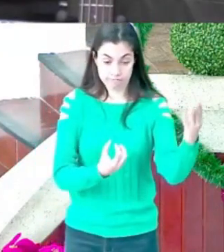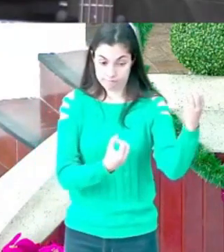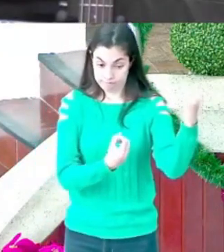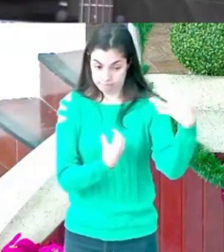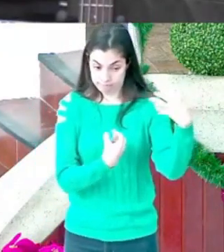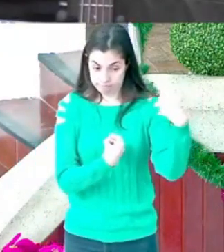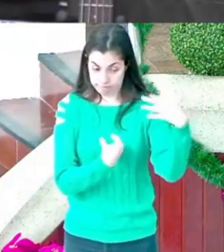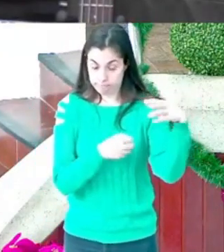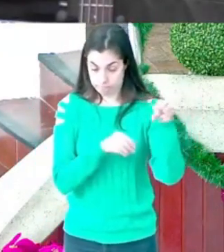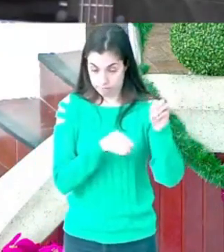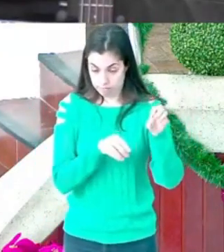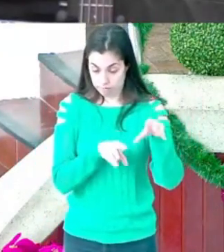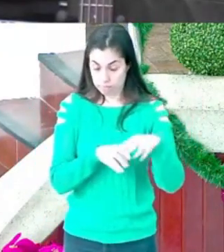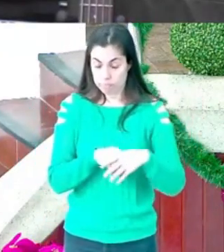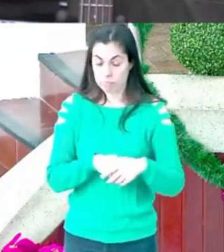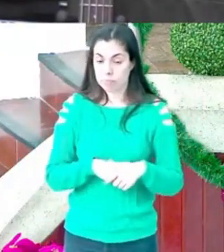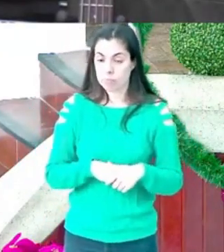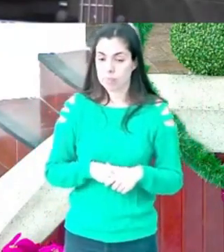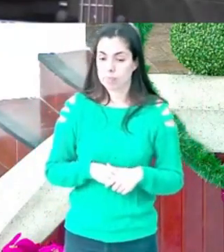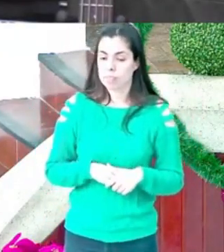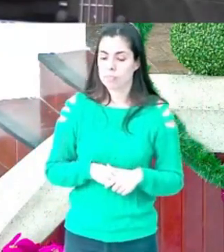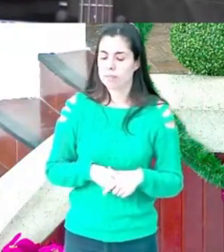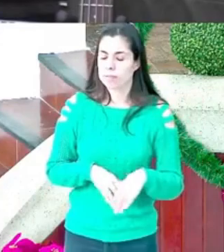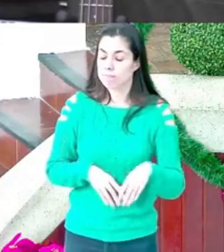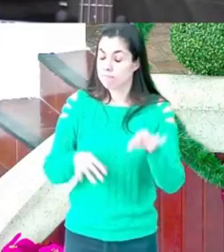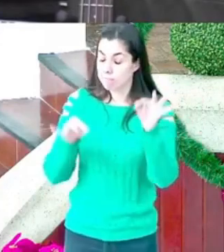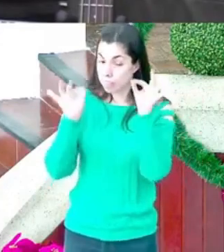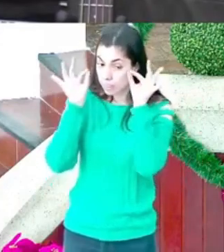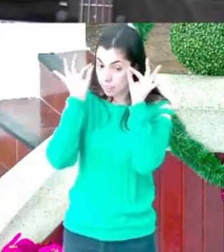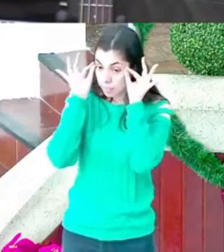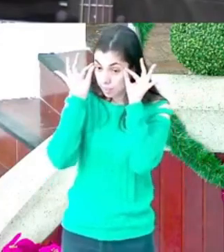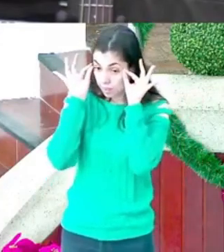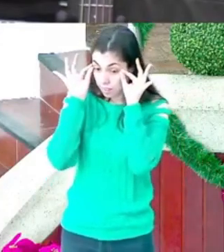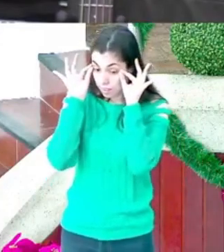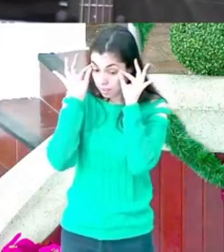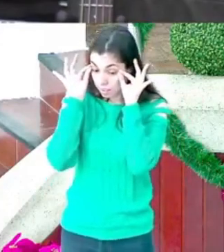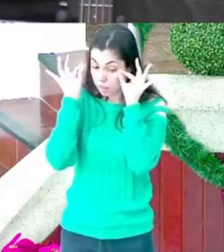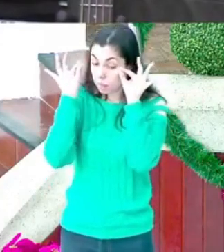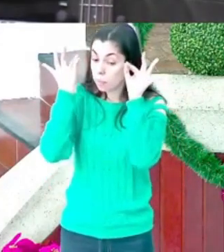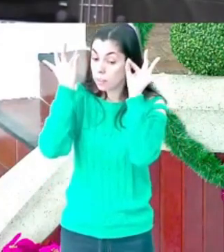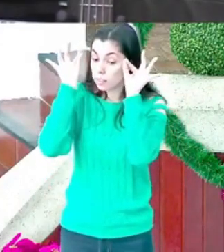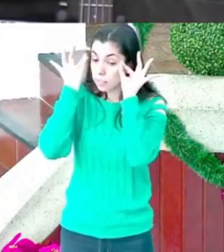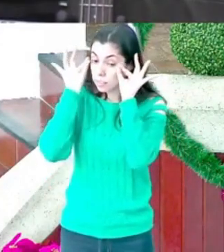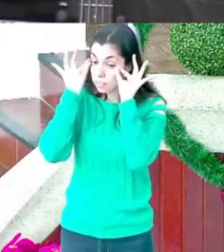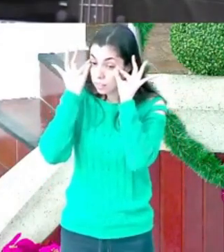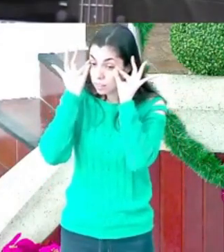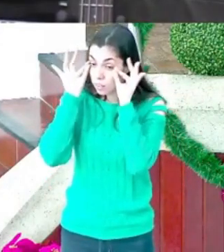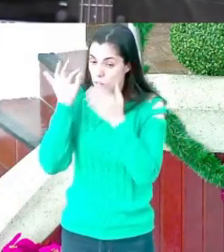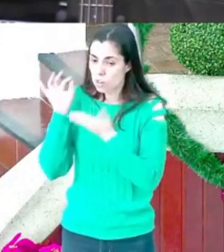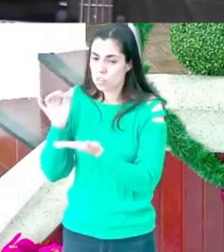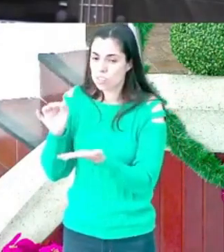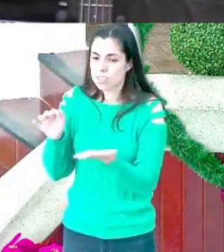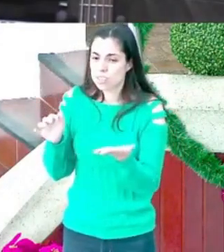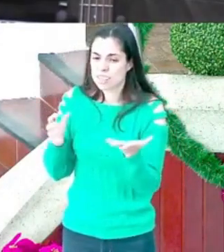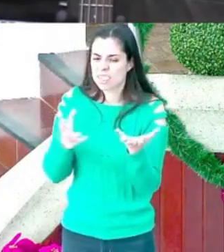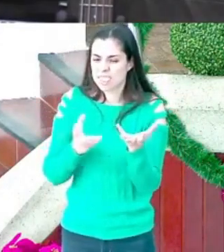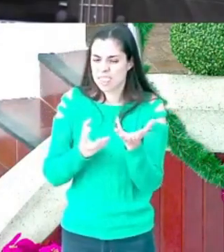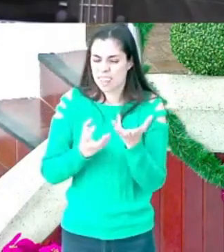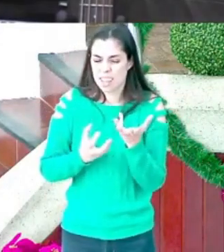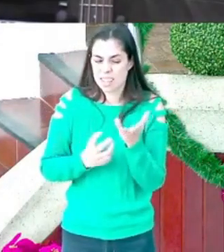justiça diante dos homens, para que assim vocês não sejam vistos por eles.